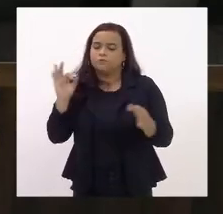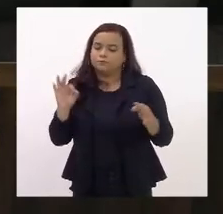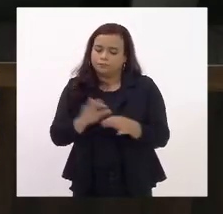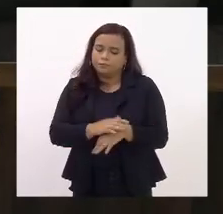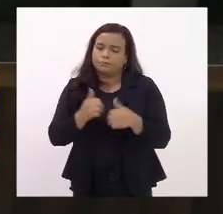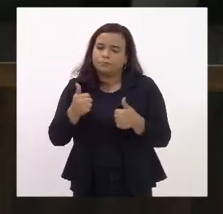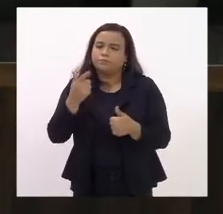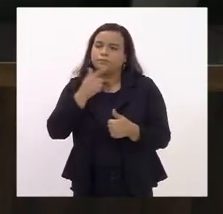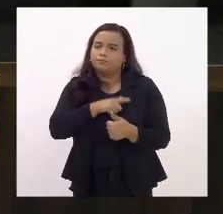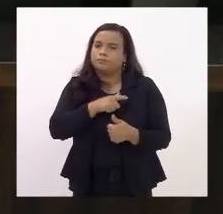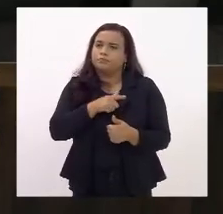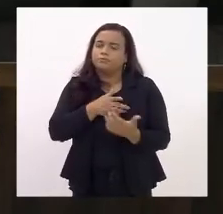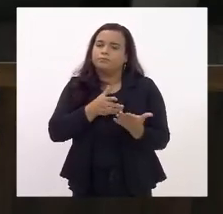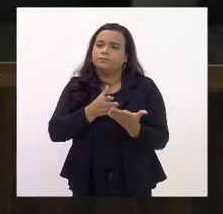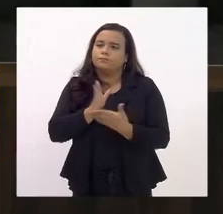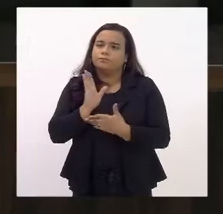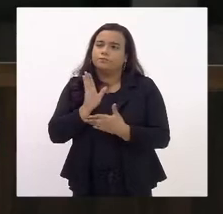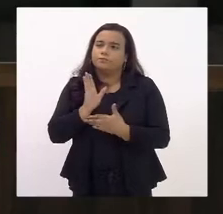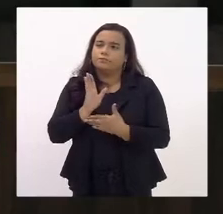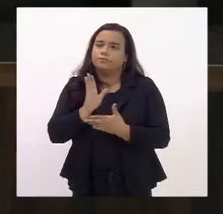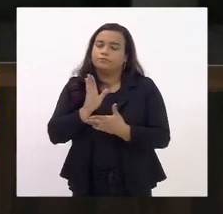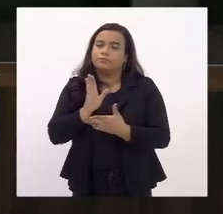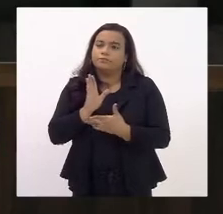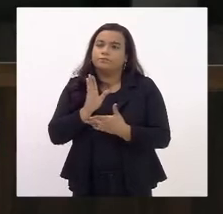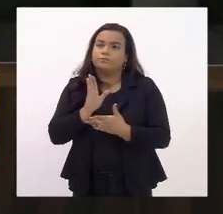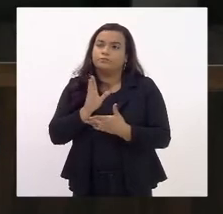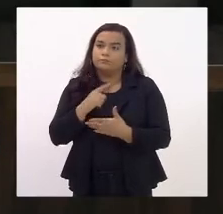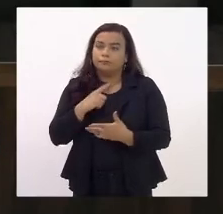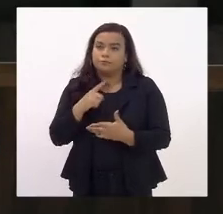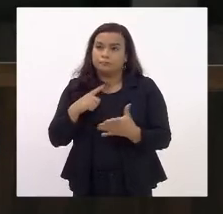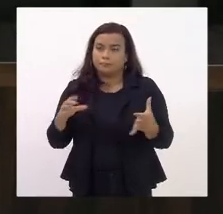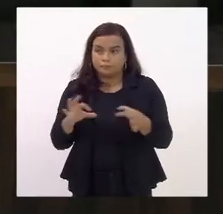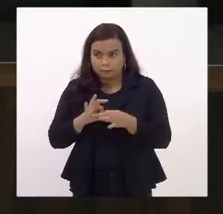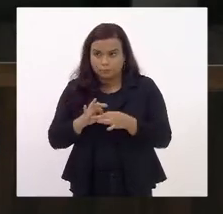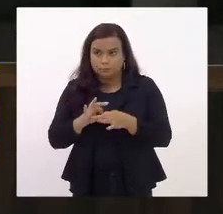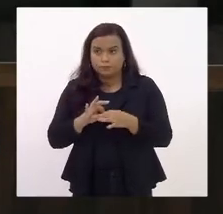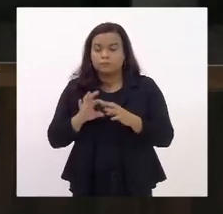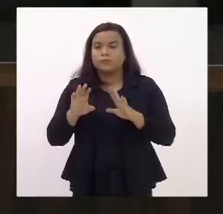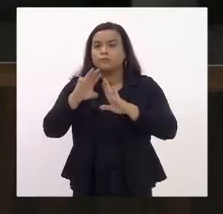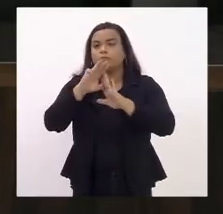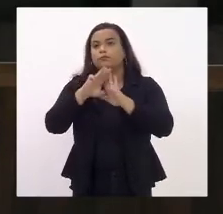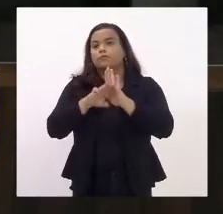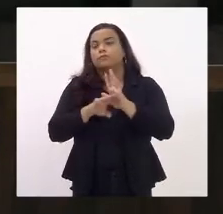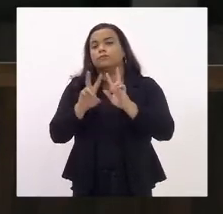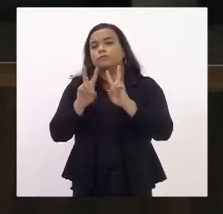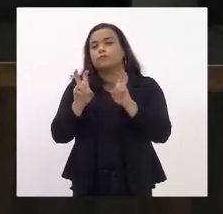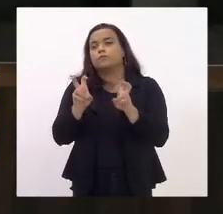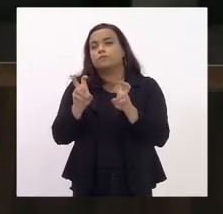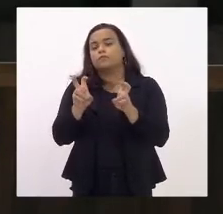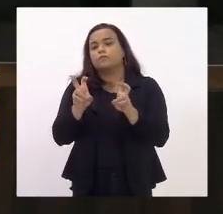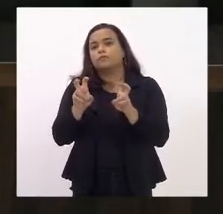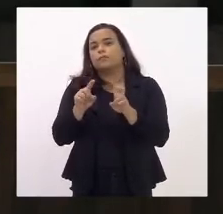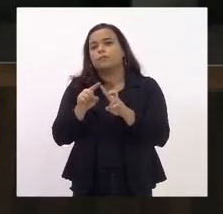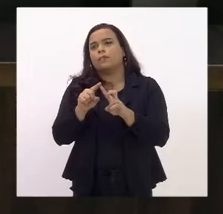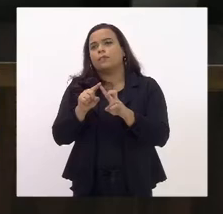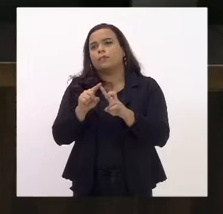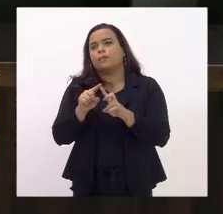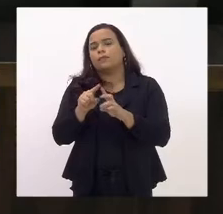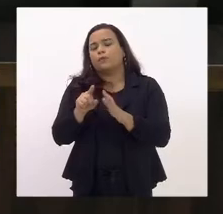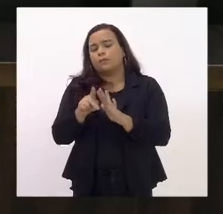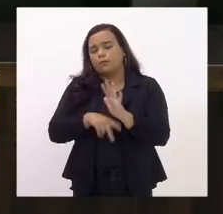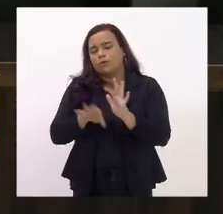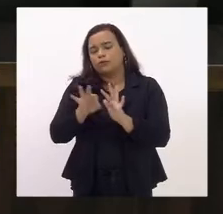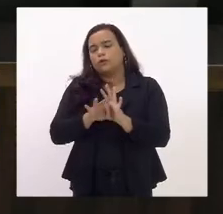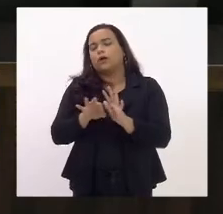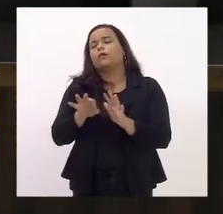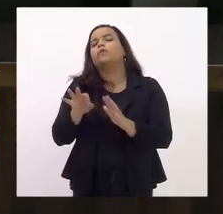aprovada. Requer as inclusões na ordem do dia do projeto, dos seguintes projetos de lei: 013 de